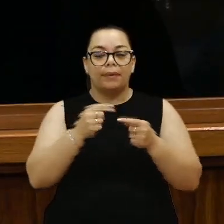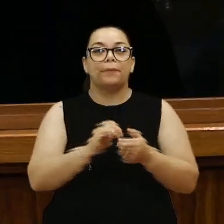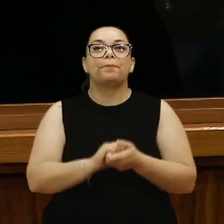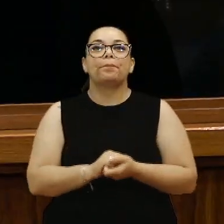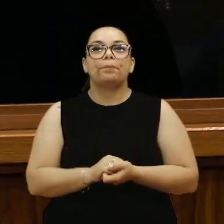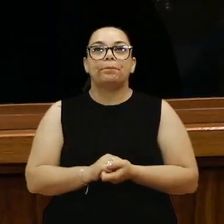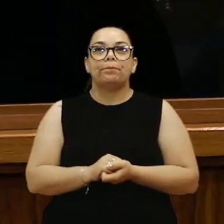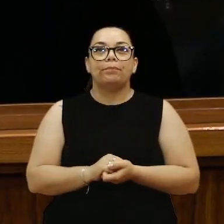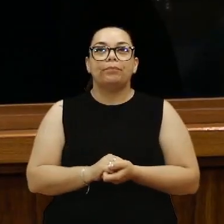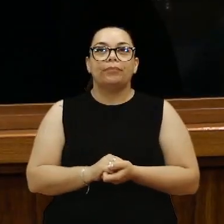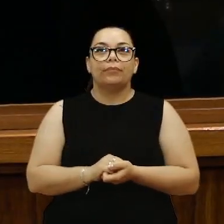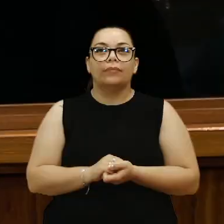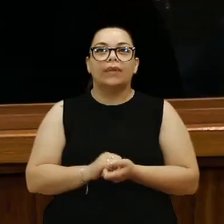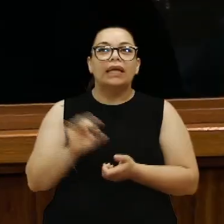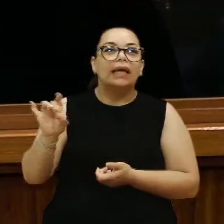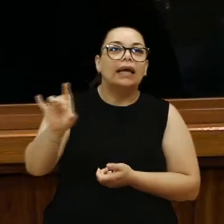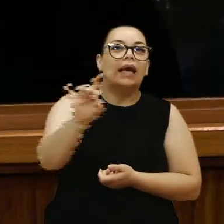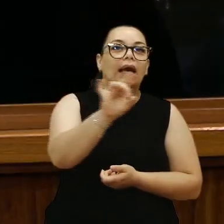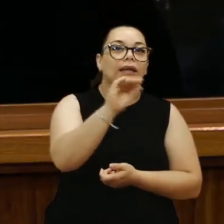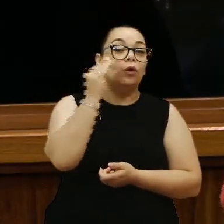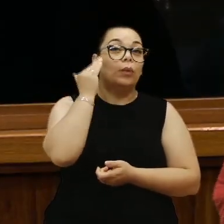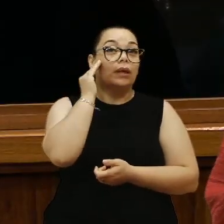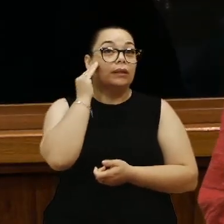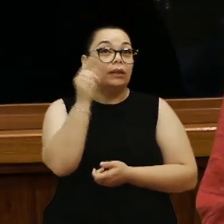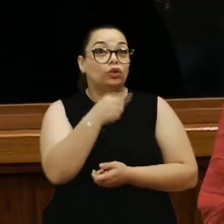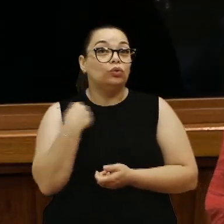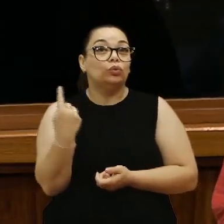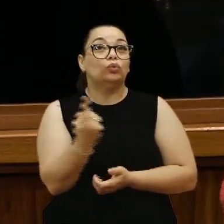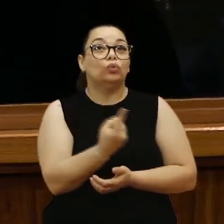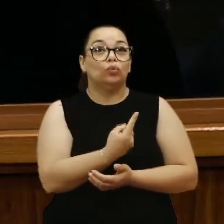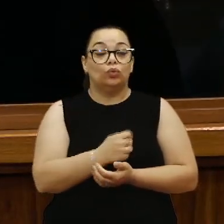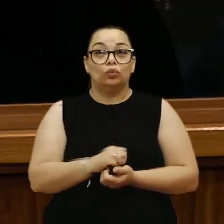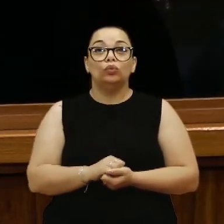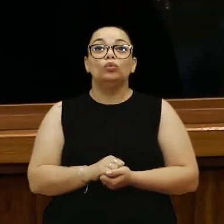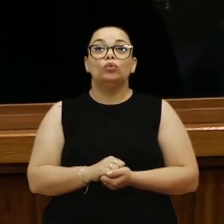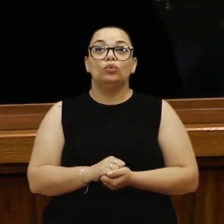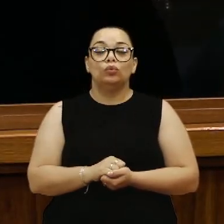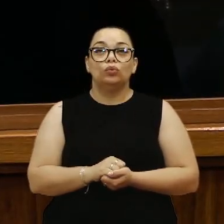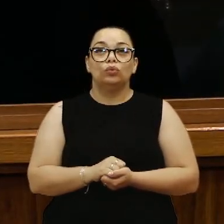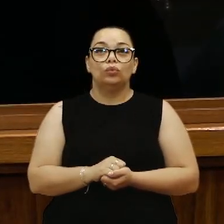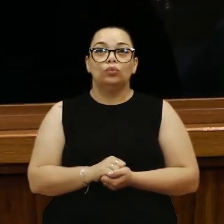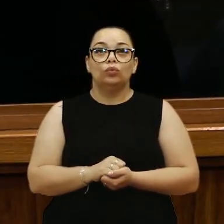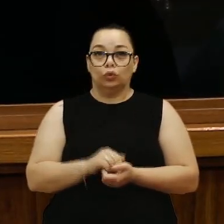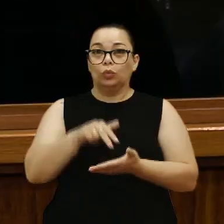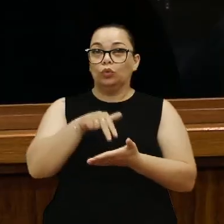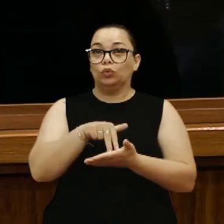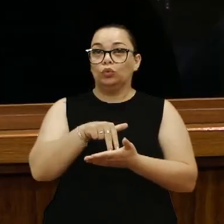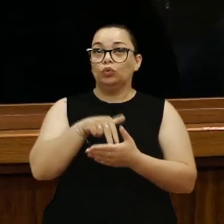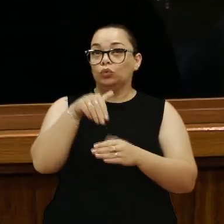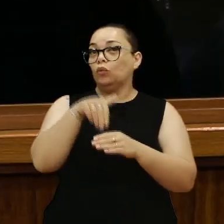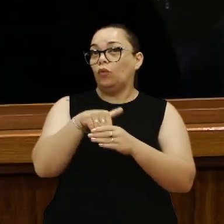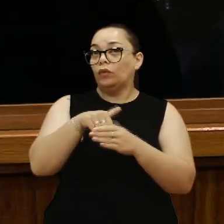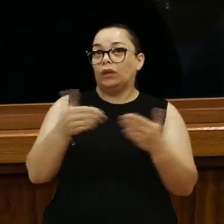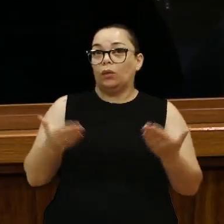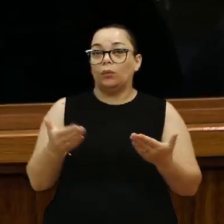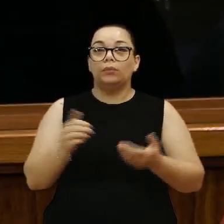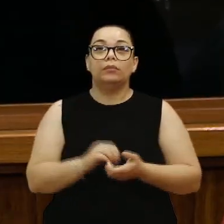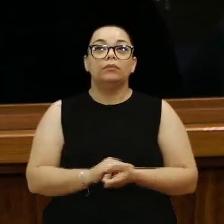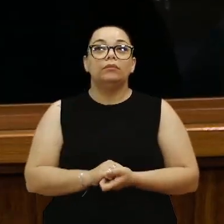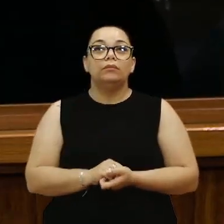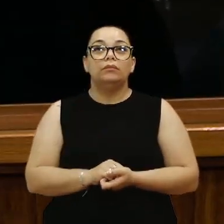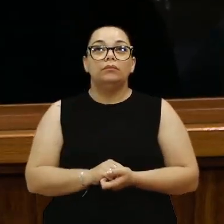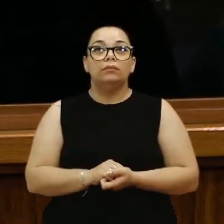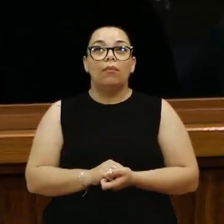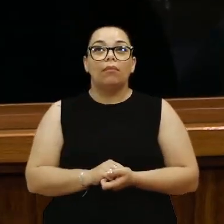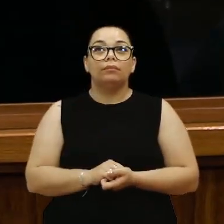discussão, e como cada um e cada uma de nós vai se portar nessa votação. Mas